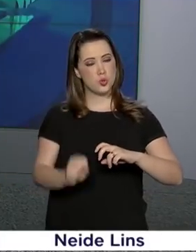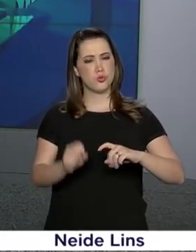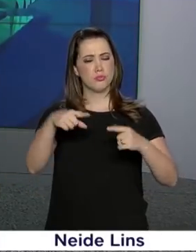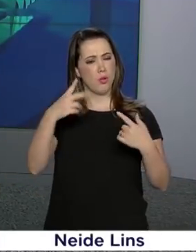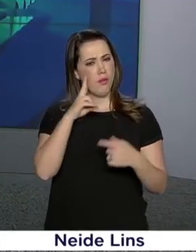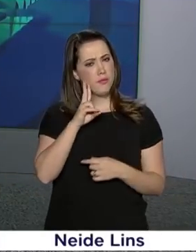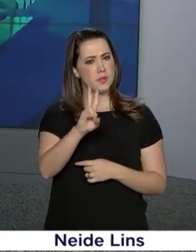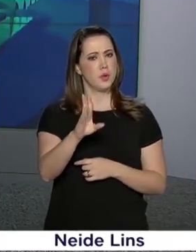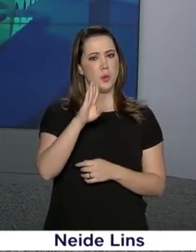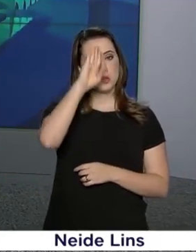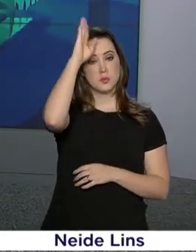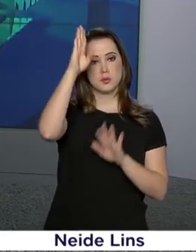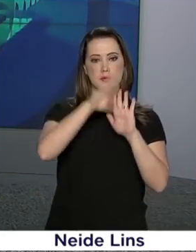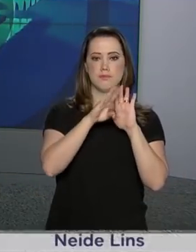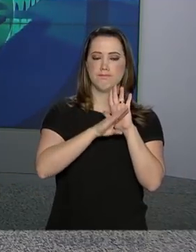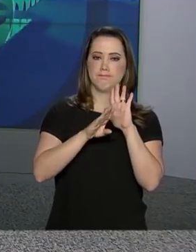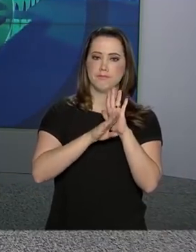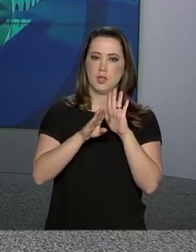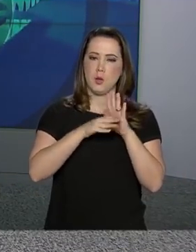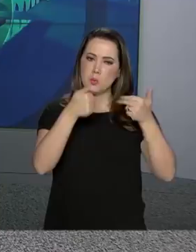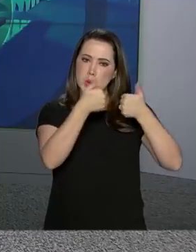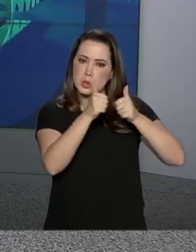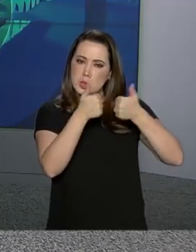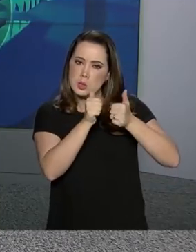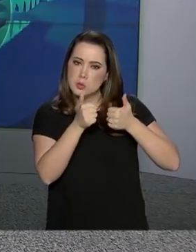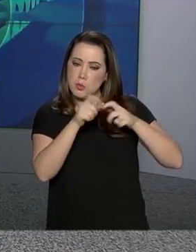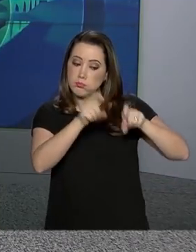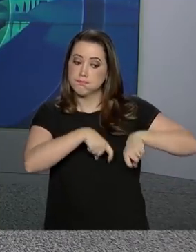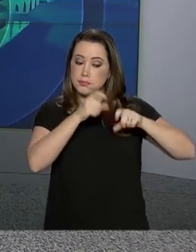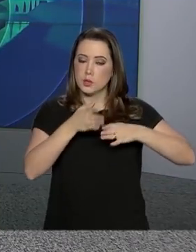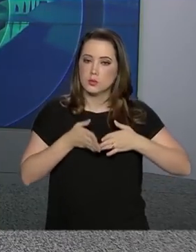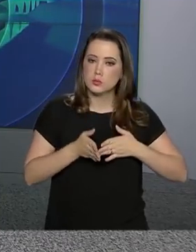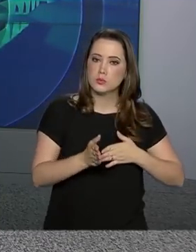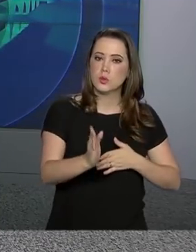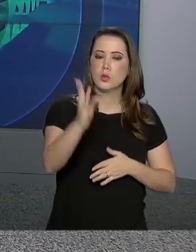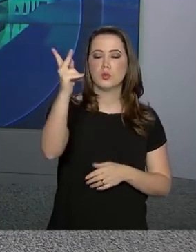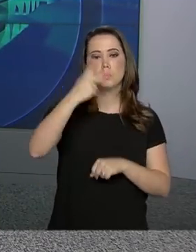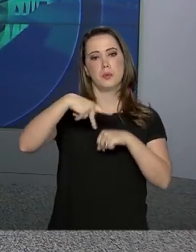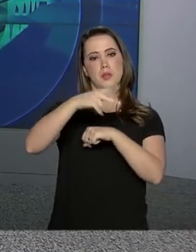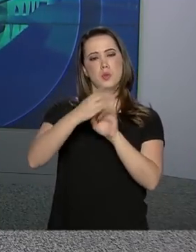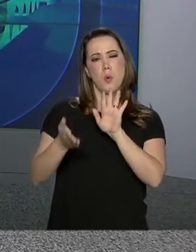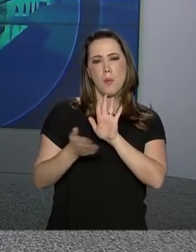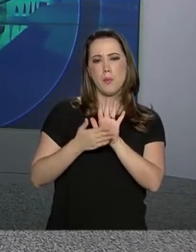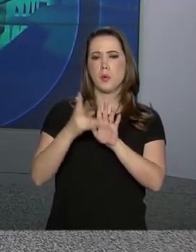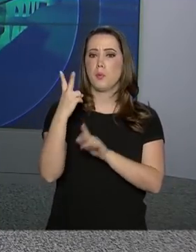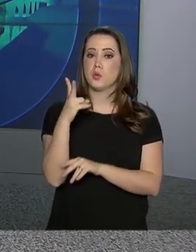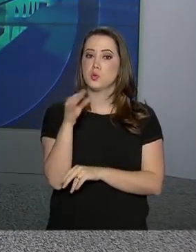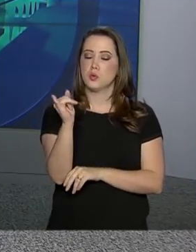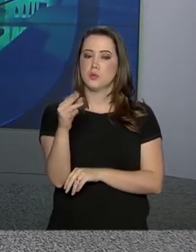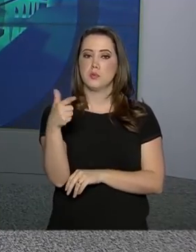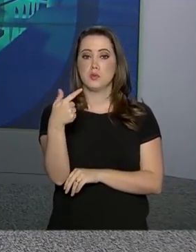dos principais projetos para o escoamento da produção agrícola do país. Com uma proposta de